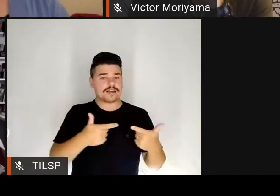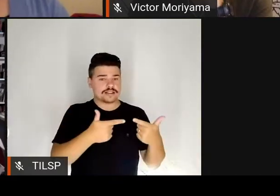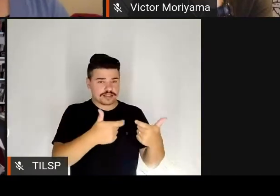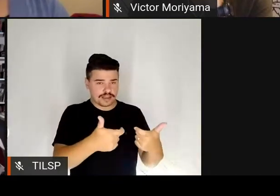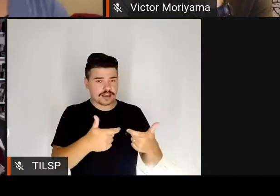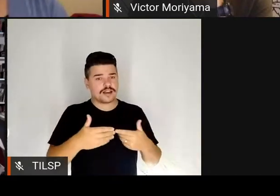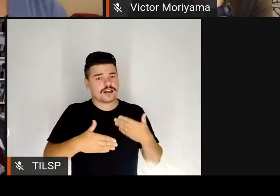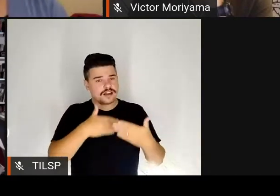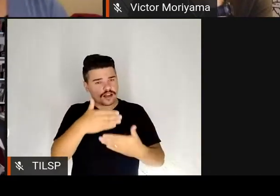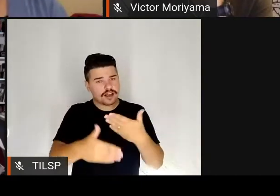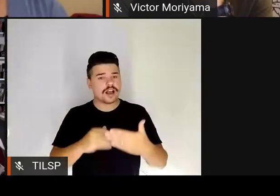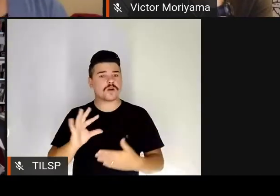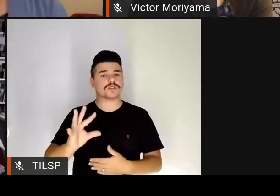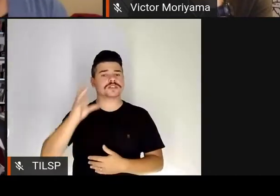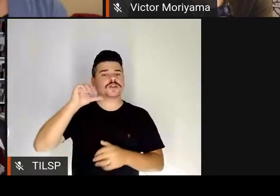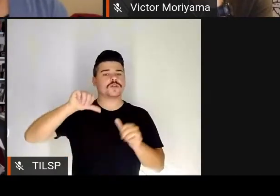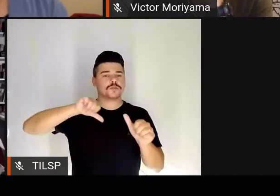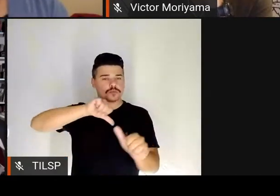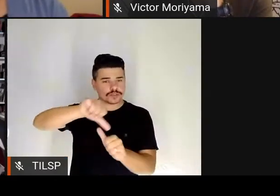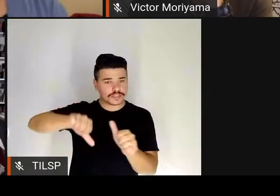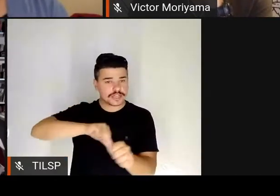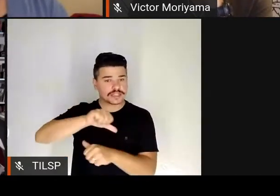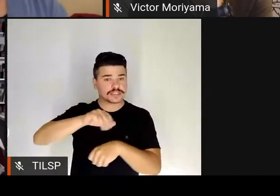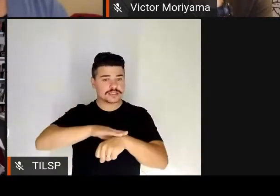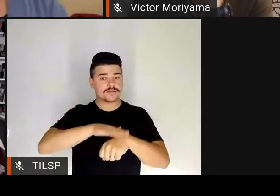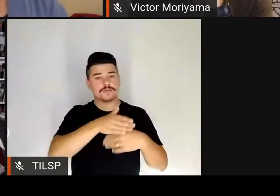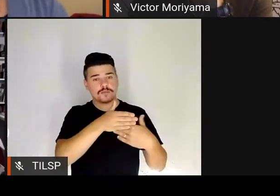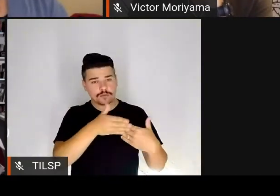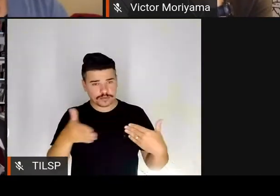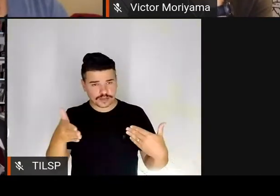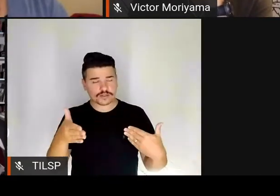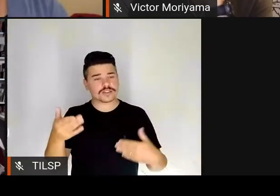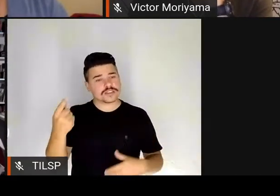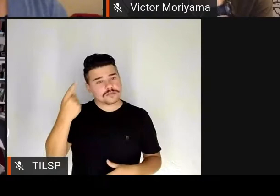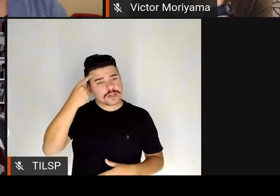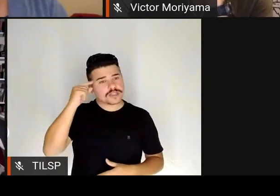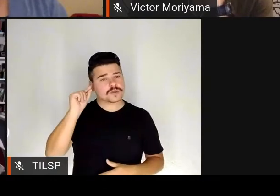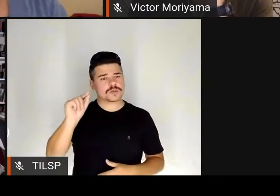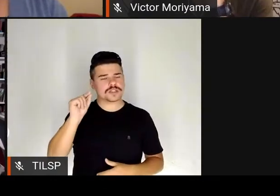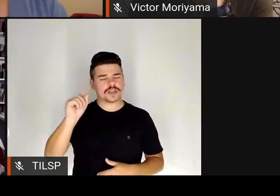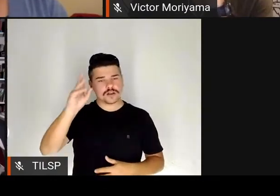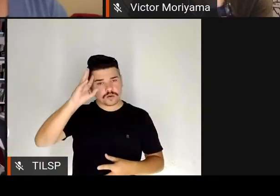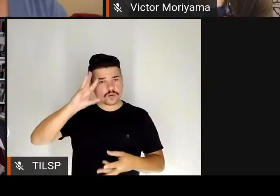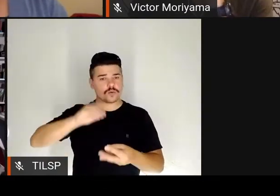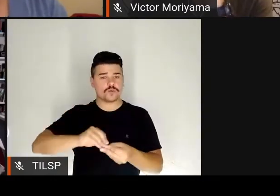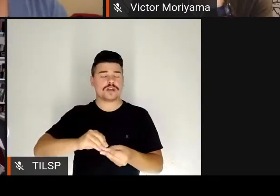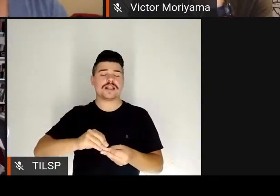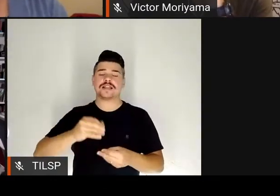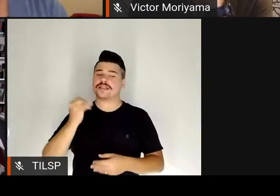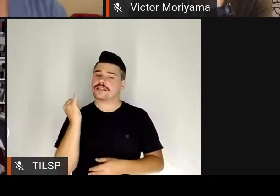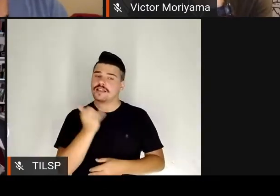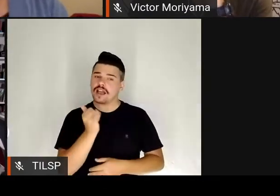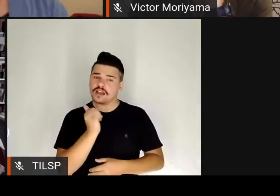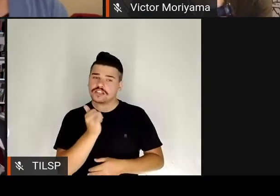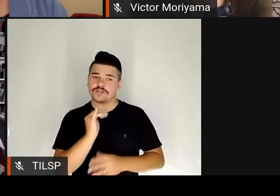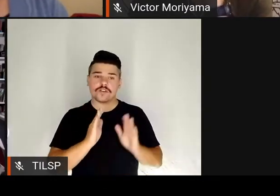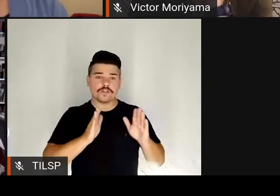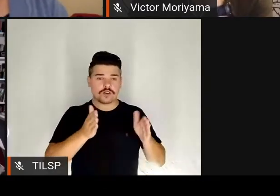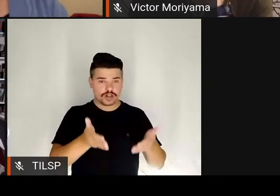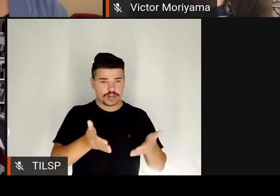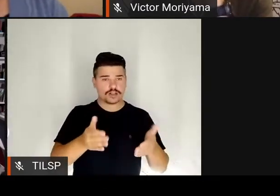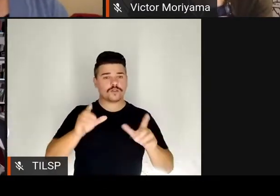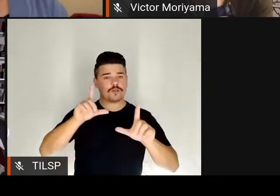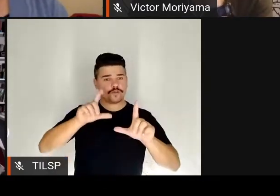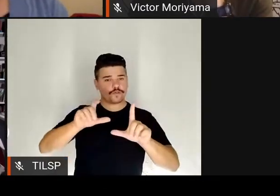de modificação nesse momento, a gente pode chegar à conclusão que as narrativas fotográficas também